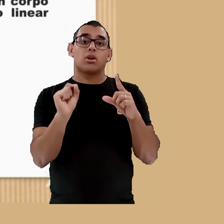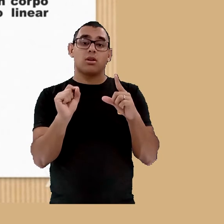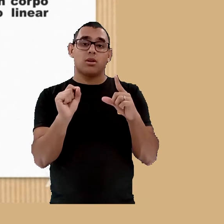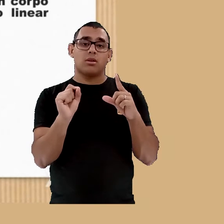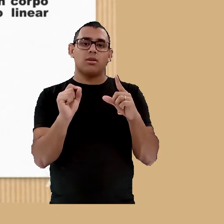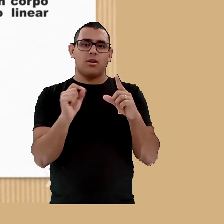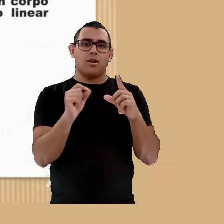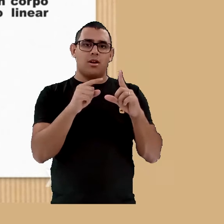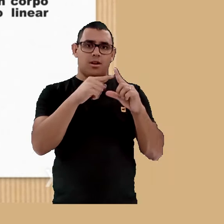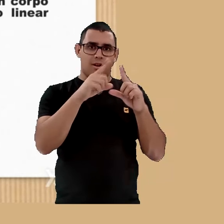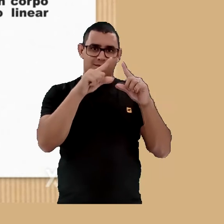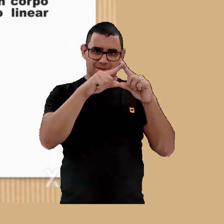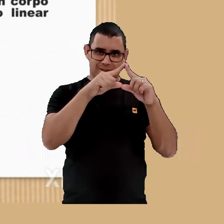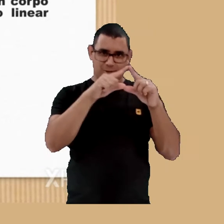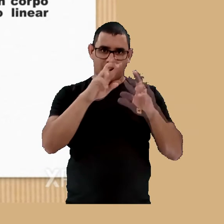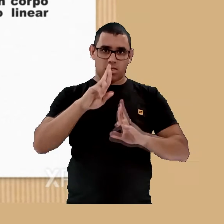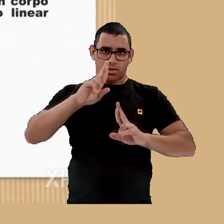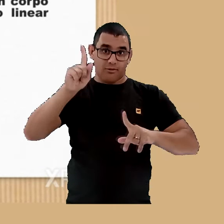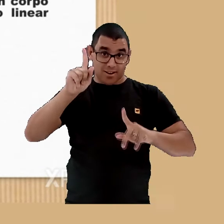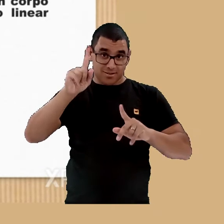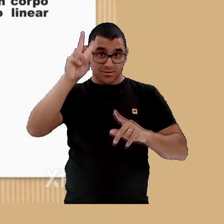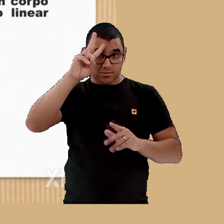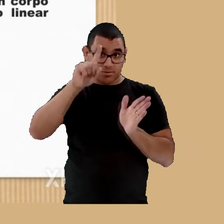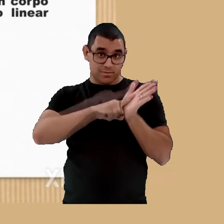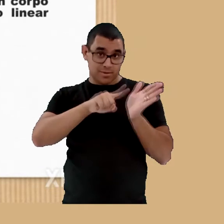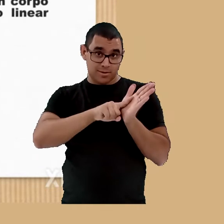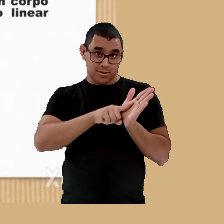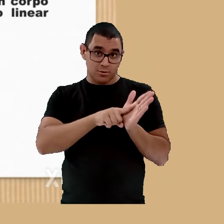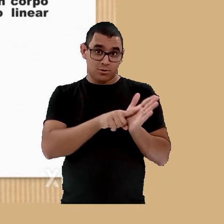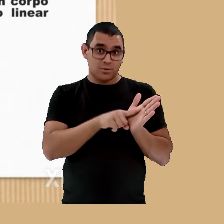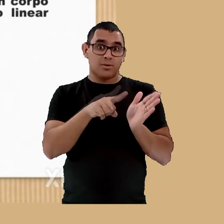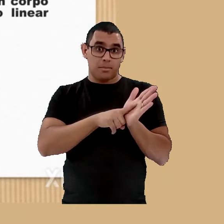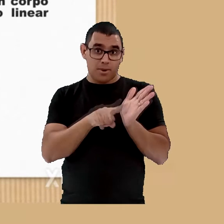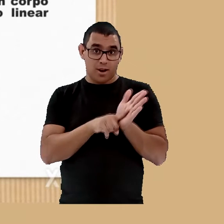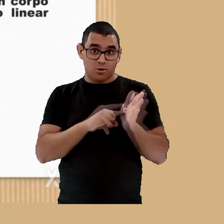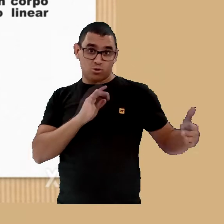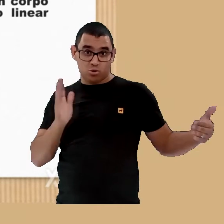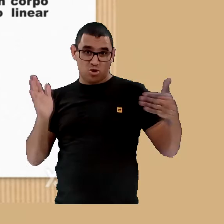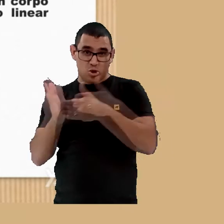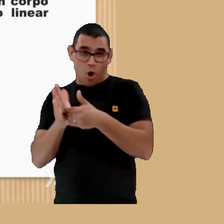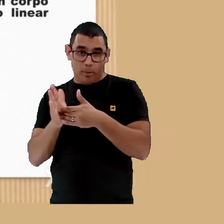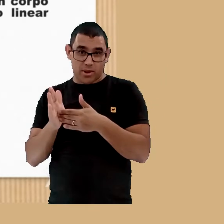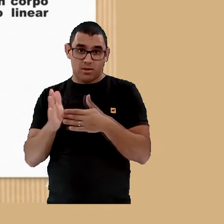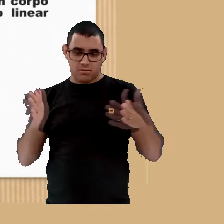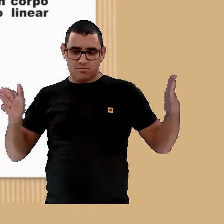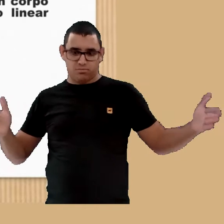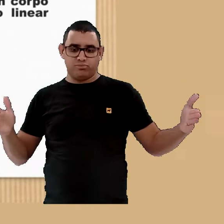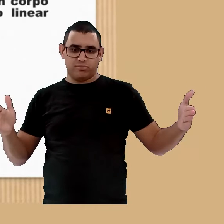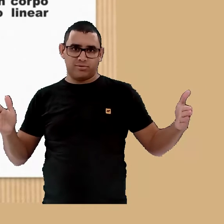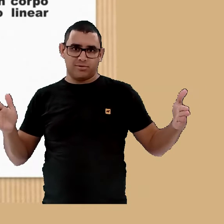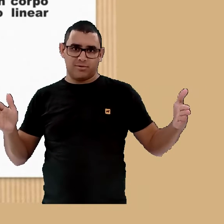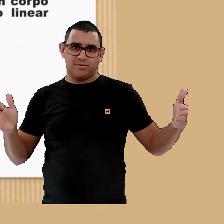multiplicado por coeficiente de dilatação linear, multiplicado por variação de temperatura.